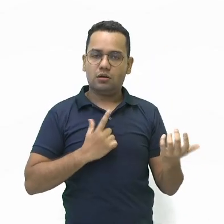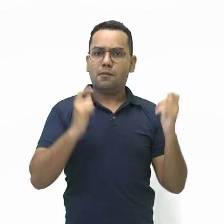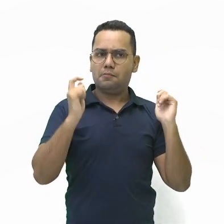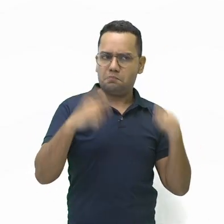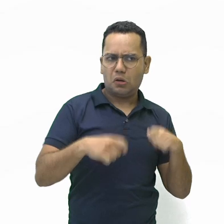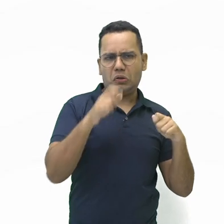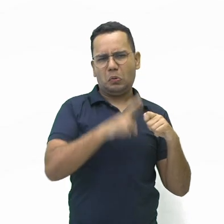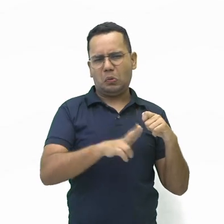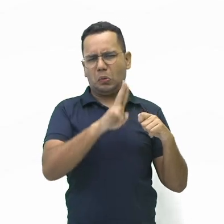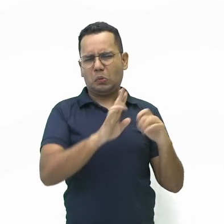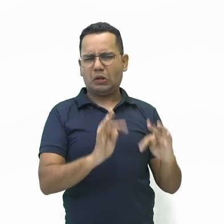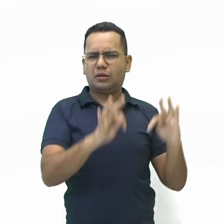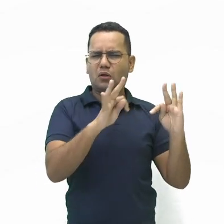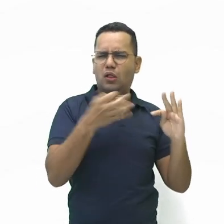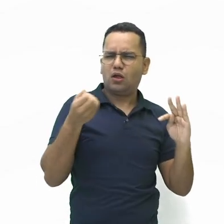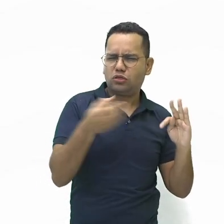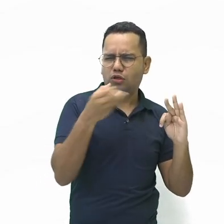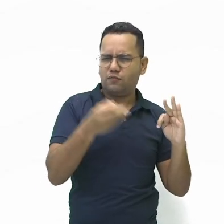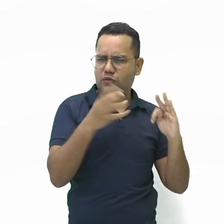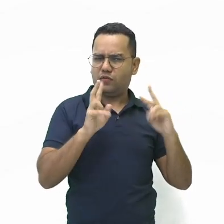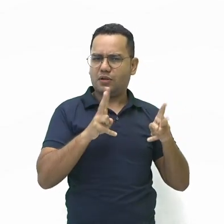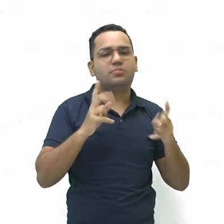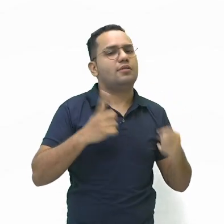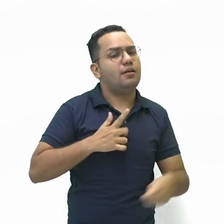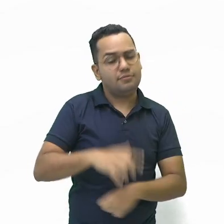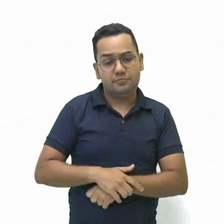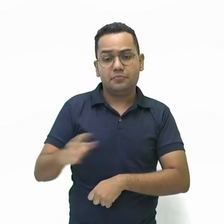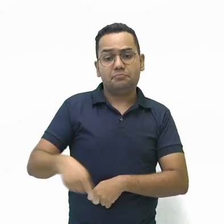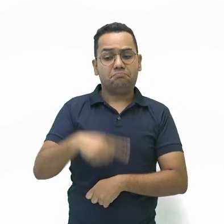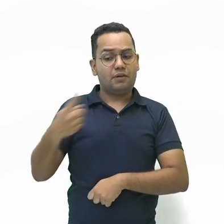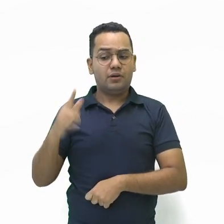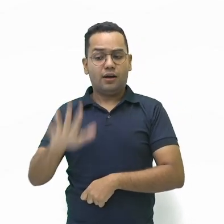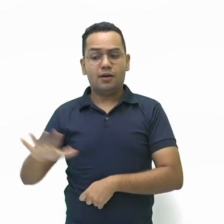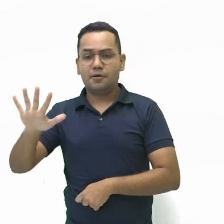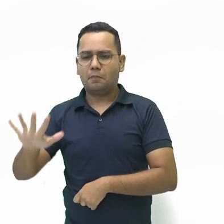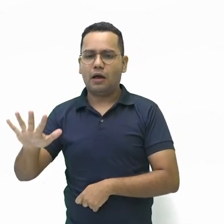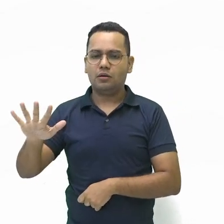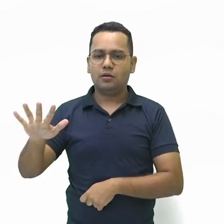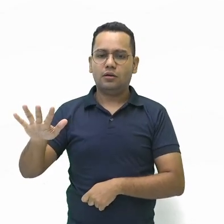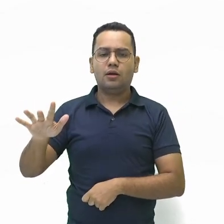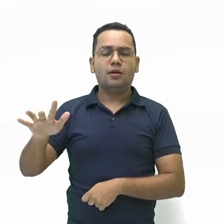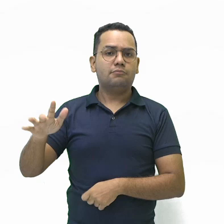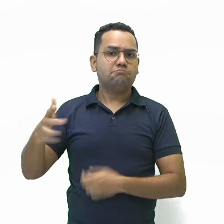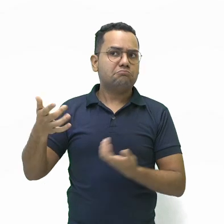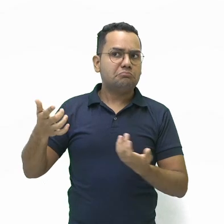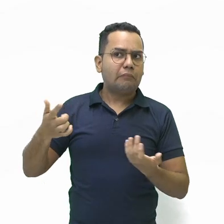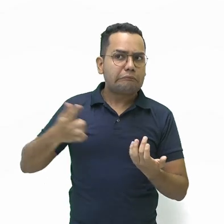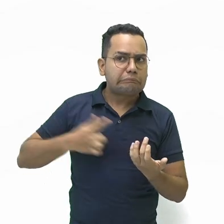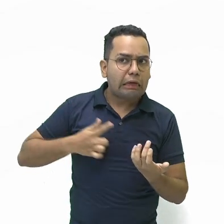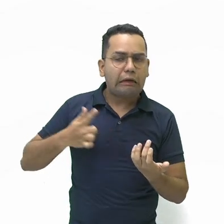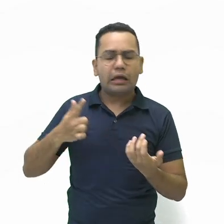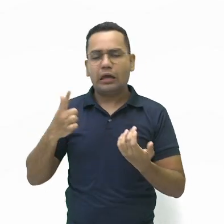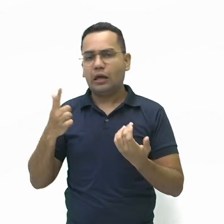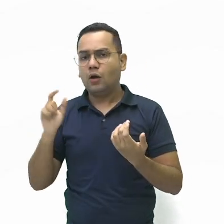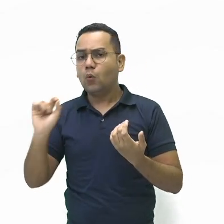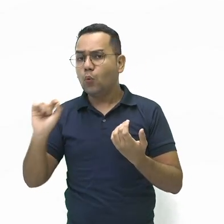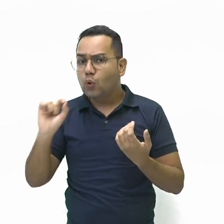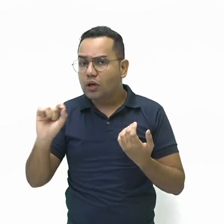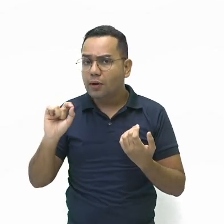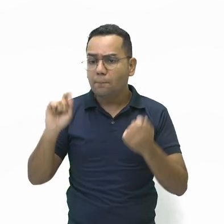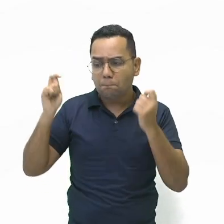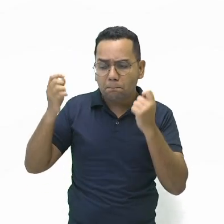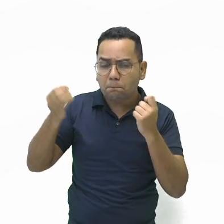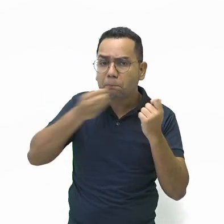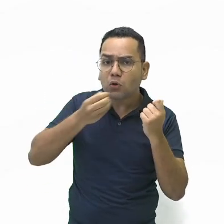moderno e tudo mais. Pessoas mais pobres, representadas pela segunda imagem, já não vão ter acesso, vão conseguir comer ou comprar o que